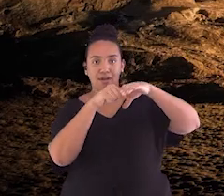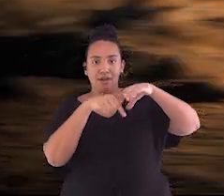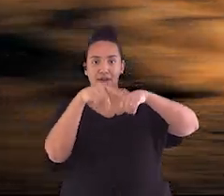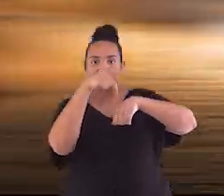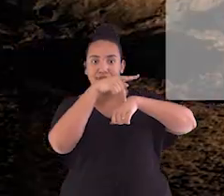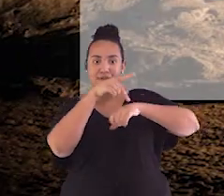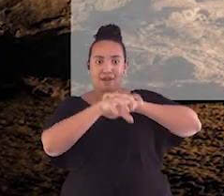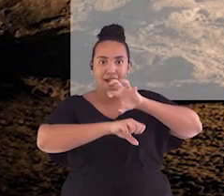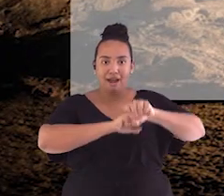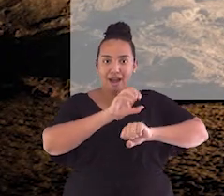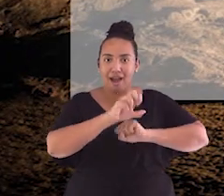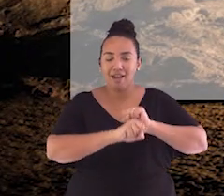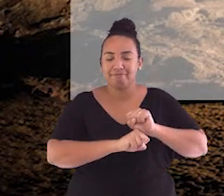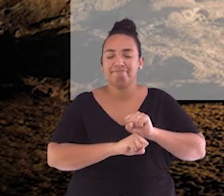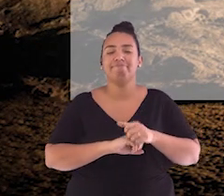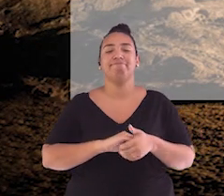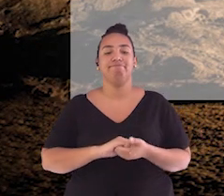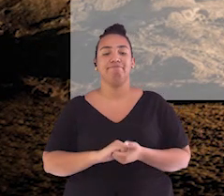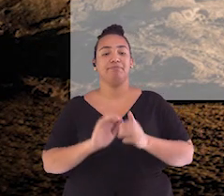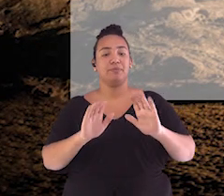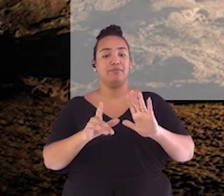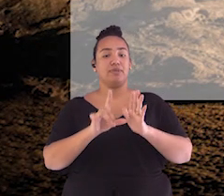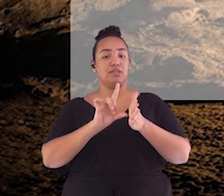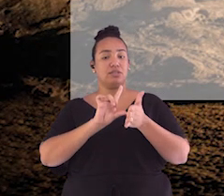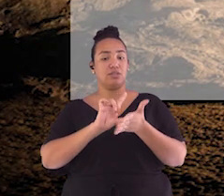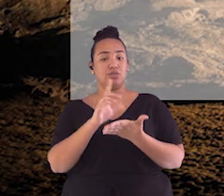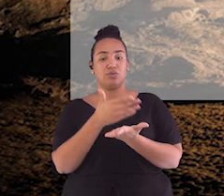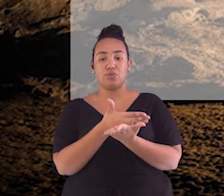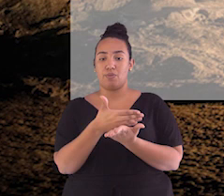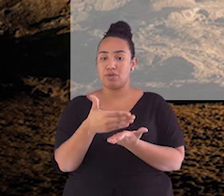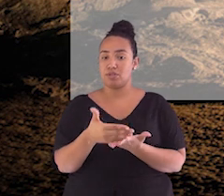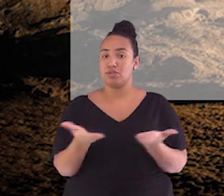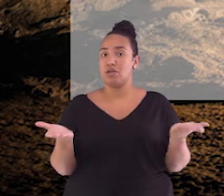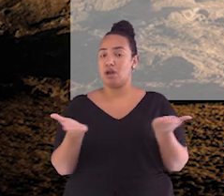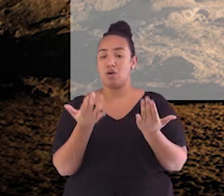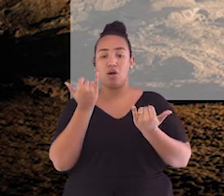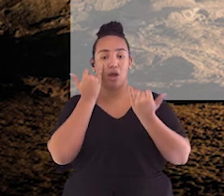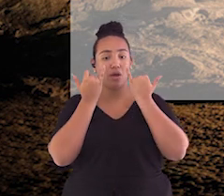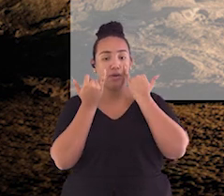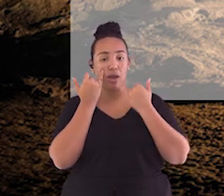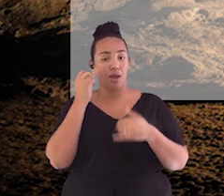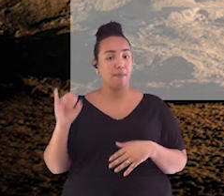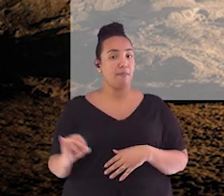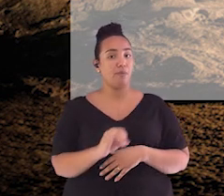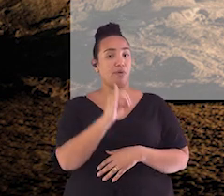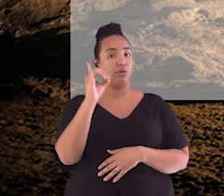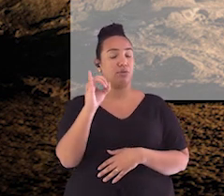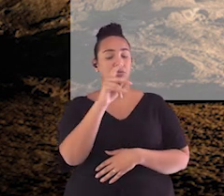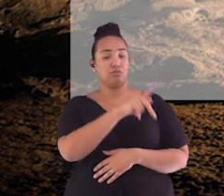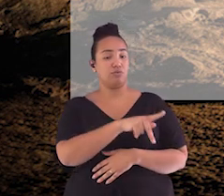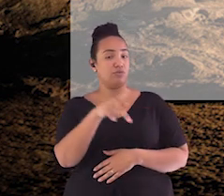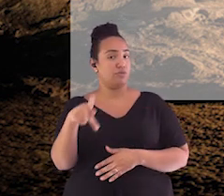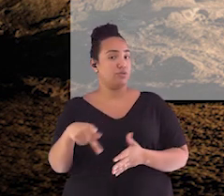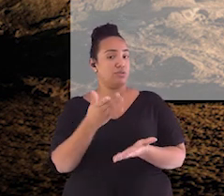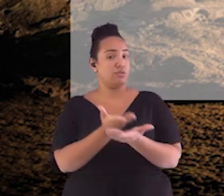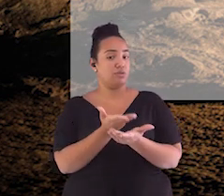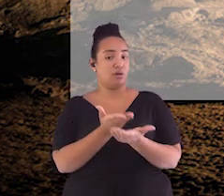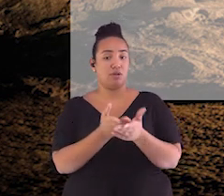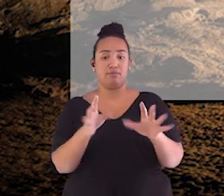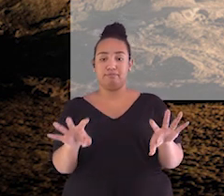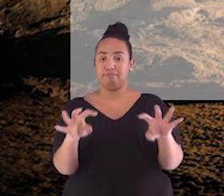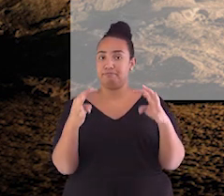cavernas. Antes de começar, eu tenho que passar algumas informações importantes para os professores que estão nos